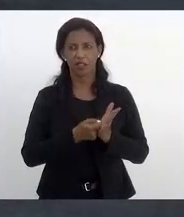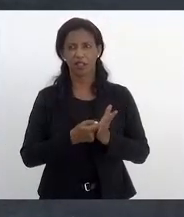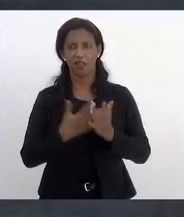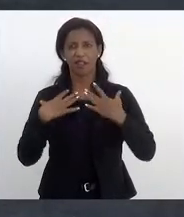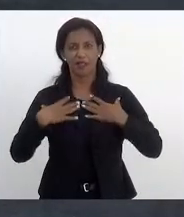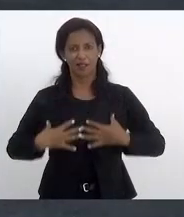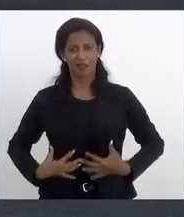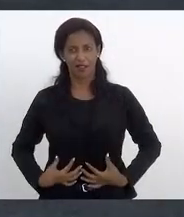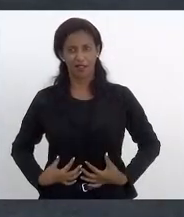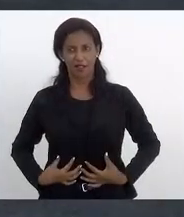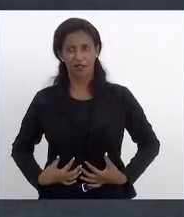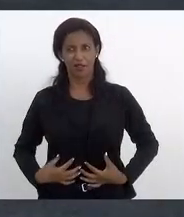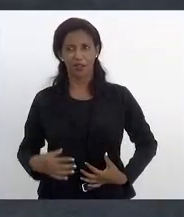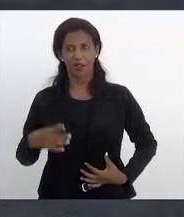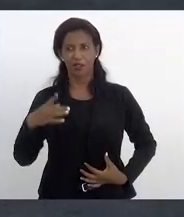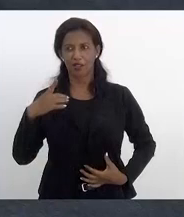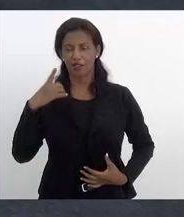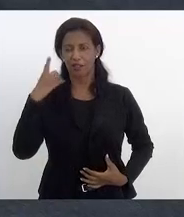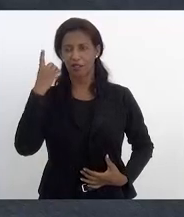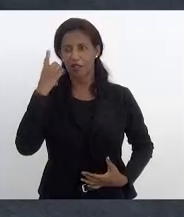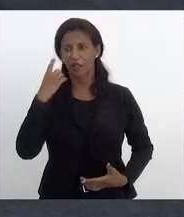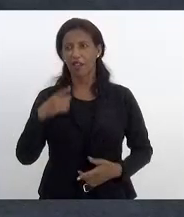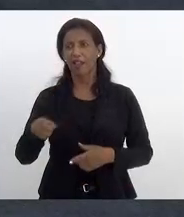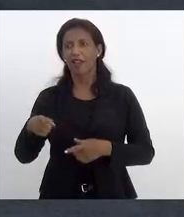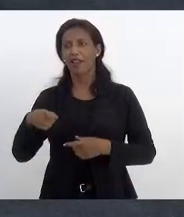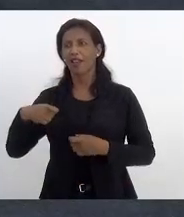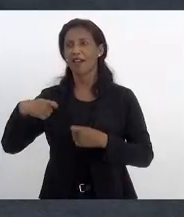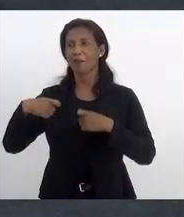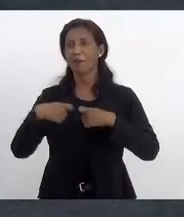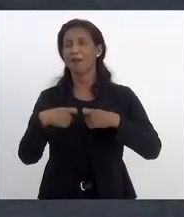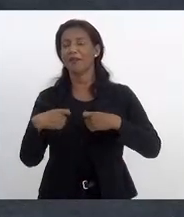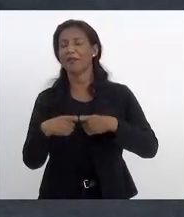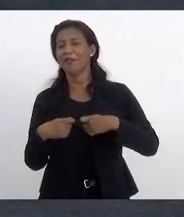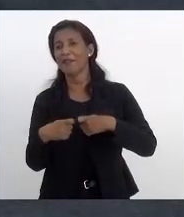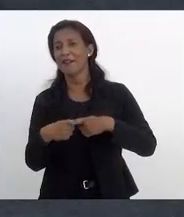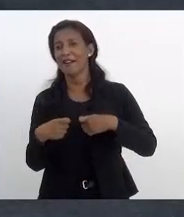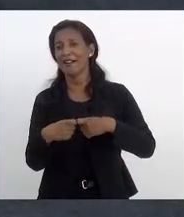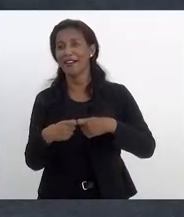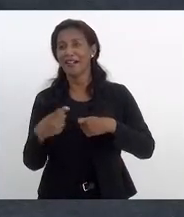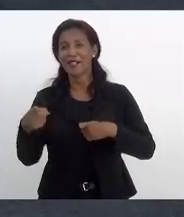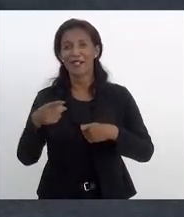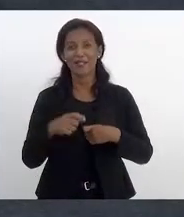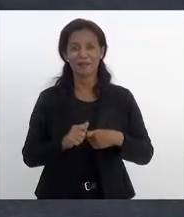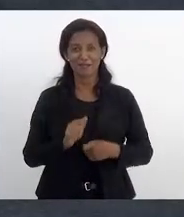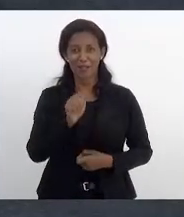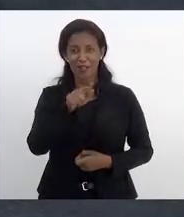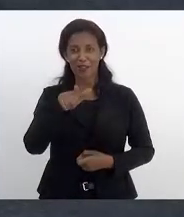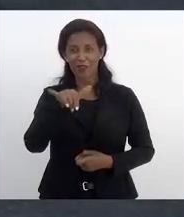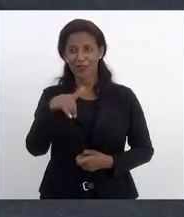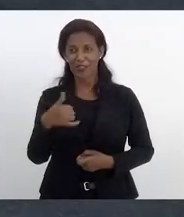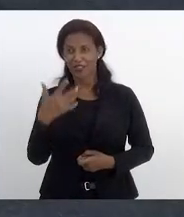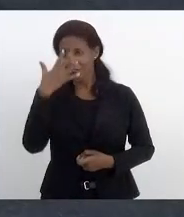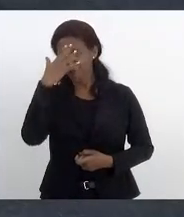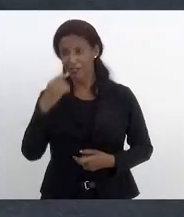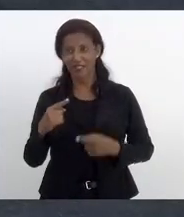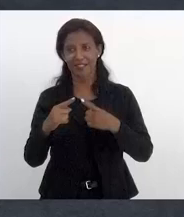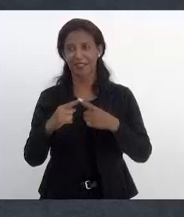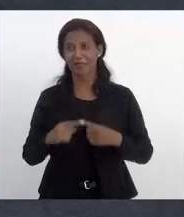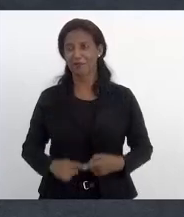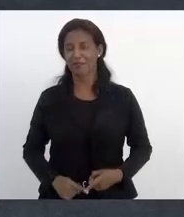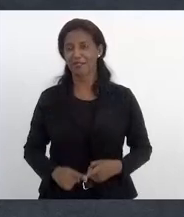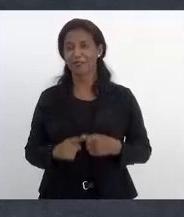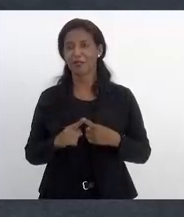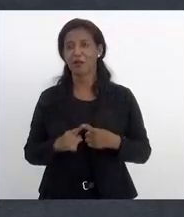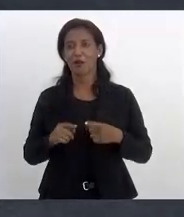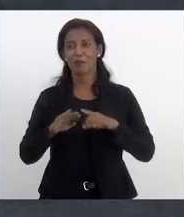indumentária dos deputados? Ah. Que essa meia do deputado Alexandre Freitas, eu não sei se está de acordo com o regimento. Só para